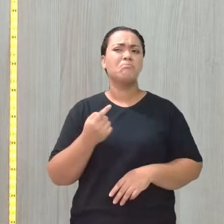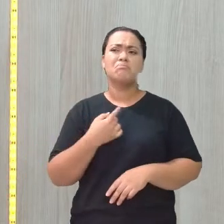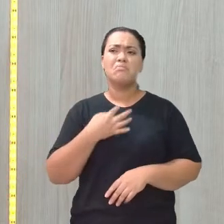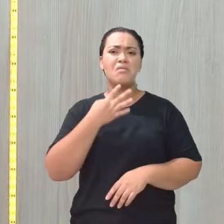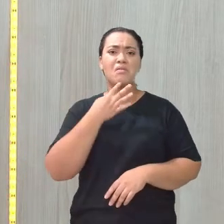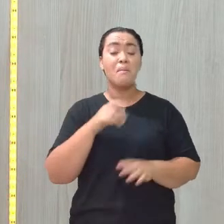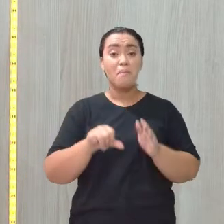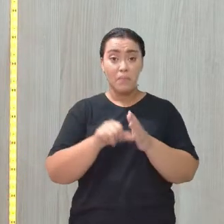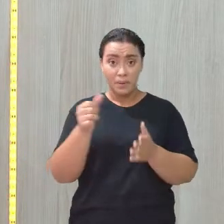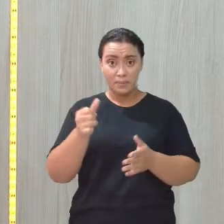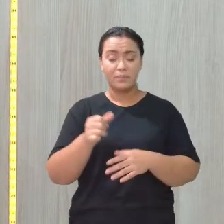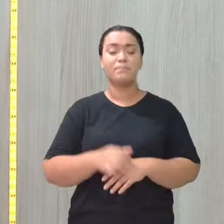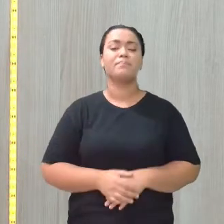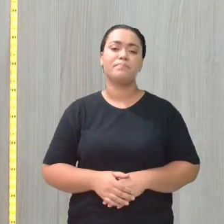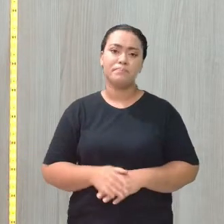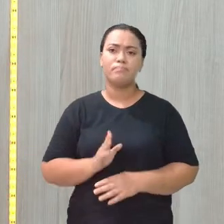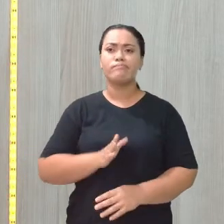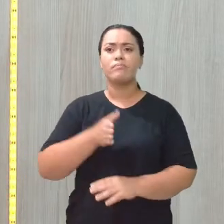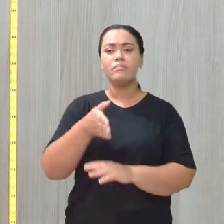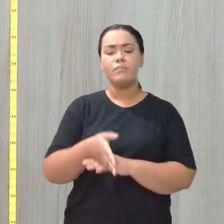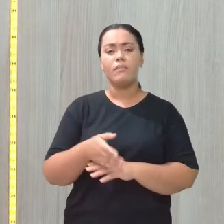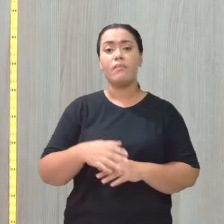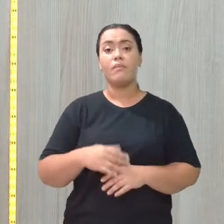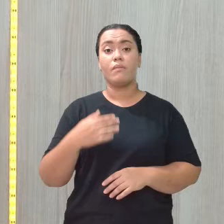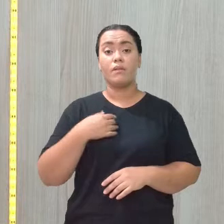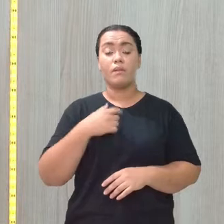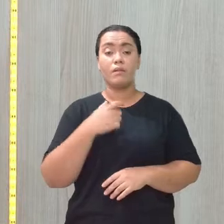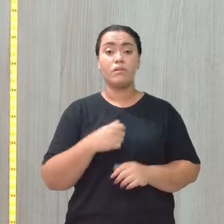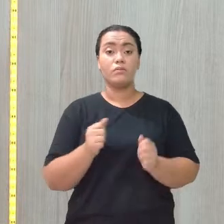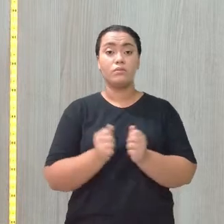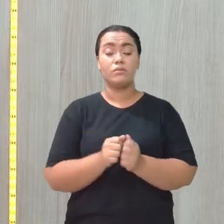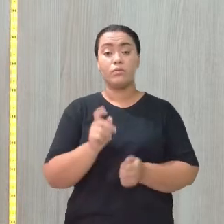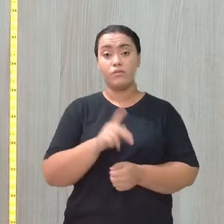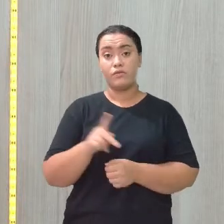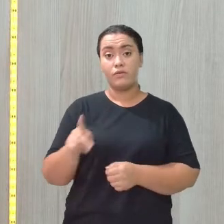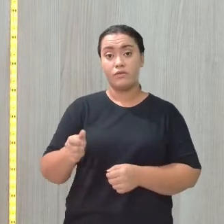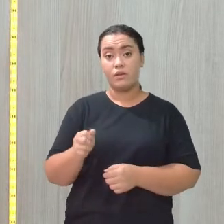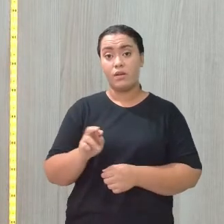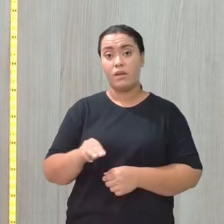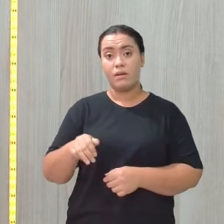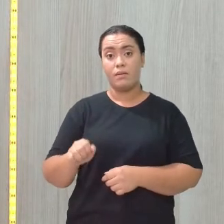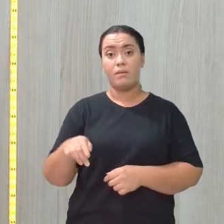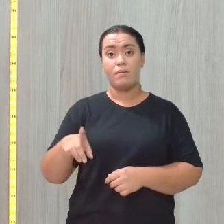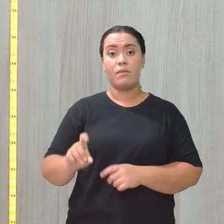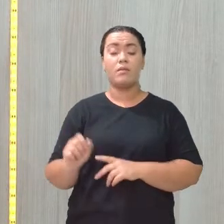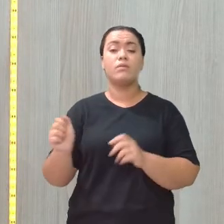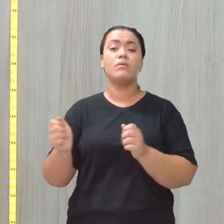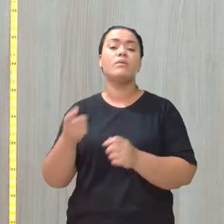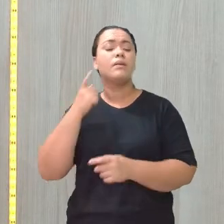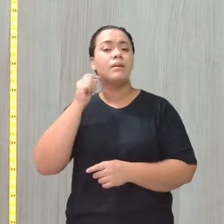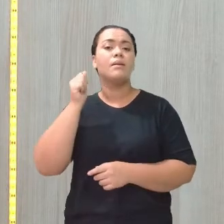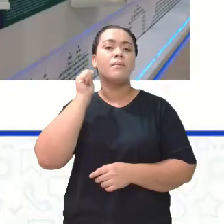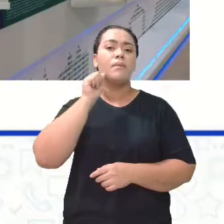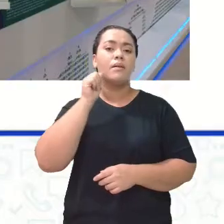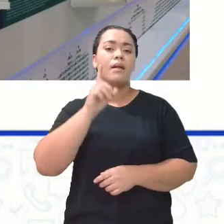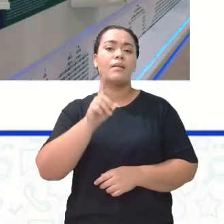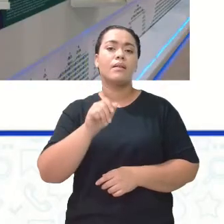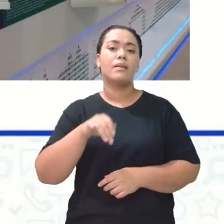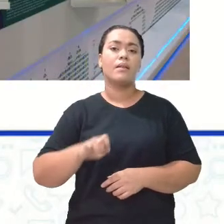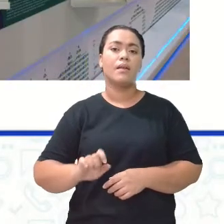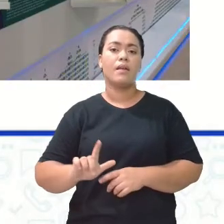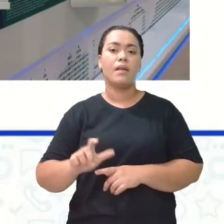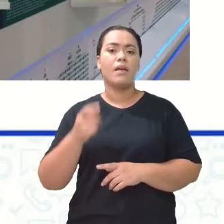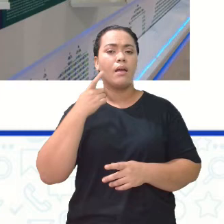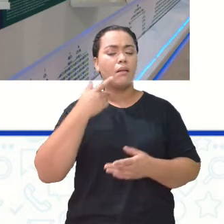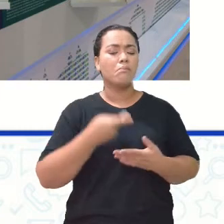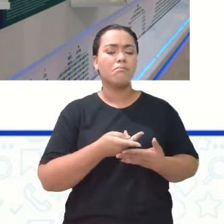né? E fomos lá, eu, professor Armando e Daniela nos recebeu muito bem para mostrar essa maravilha que nós podemos